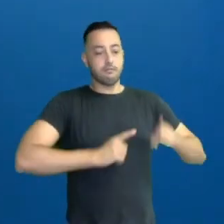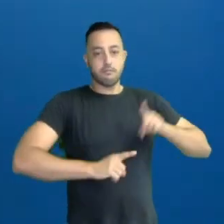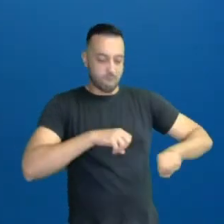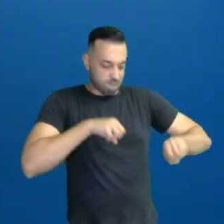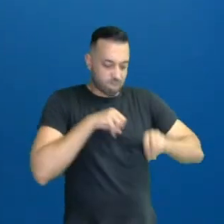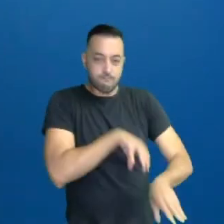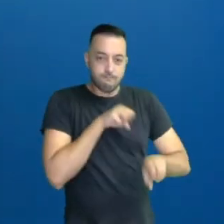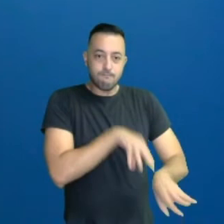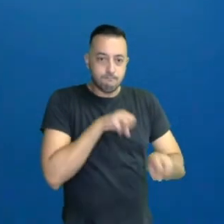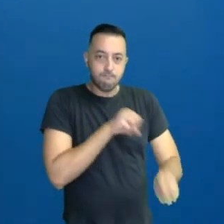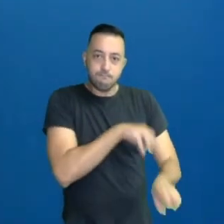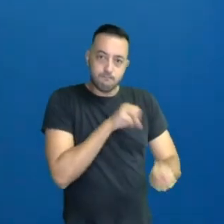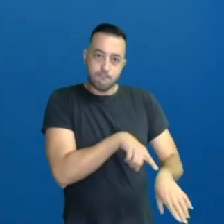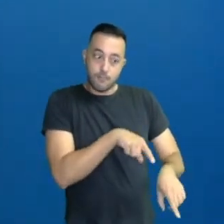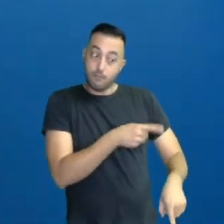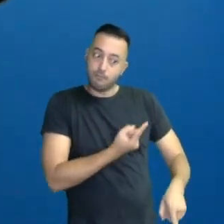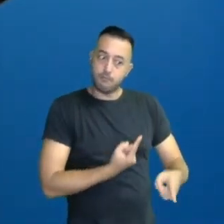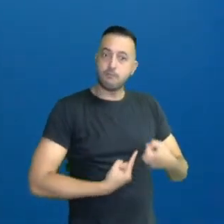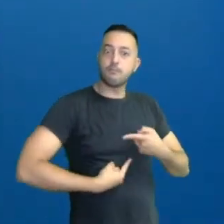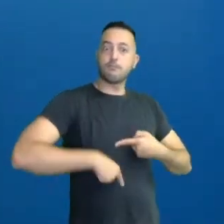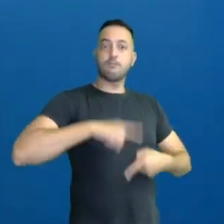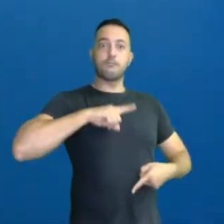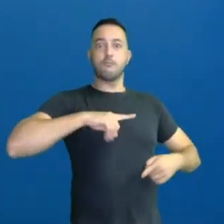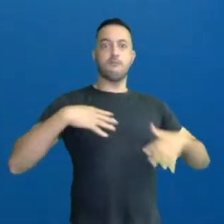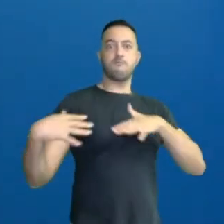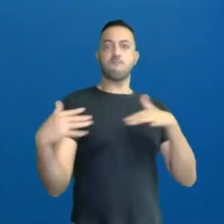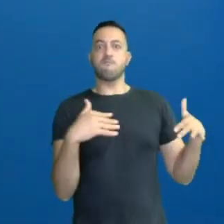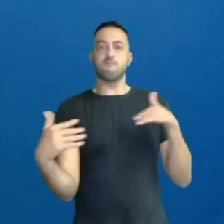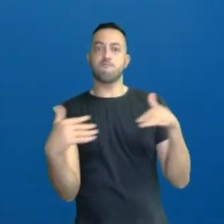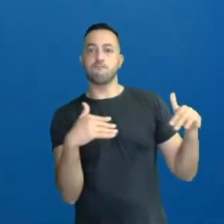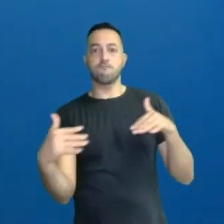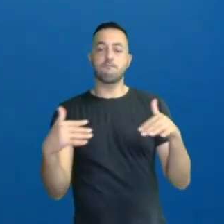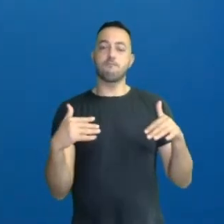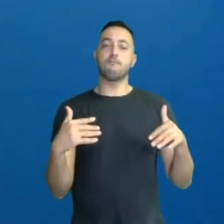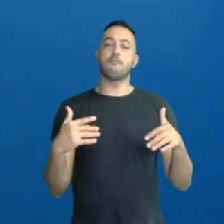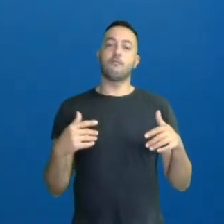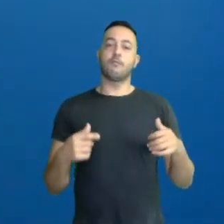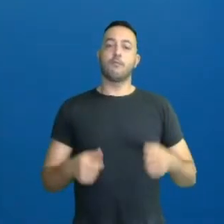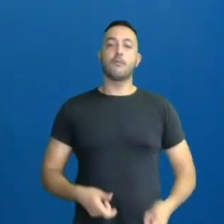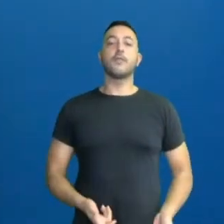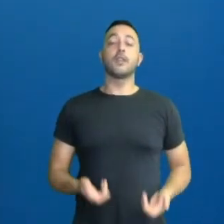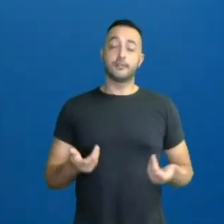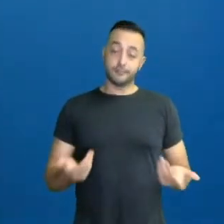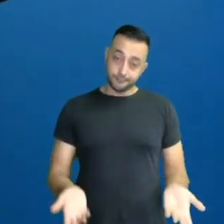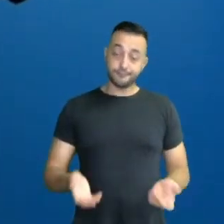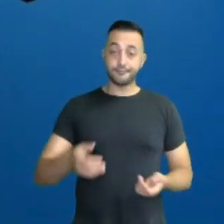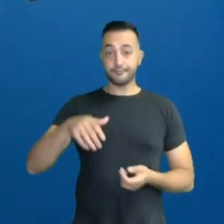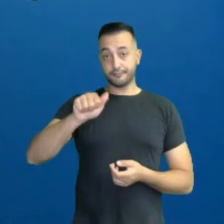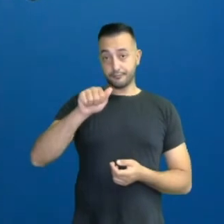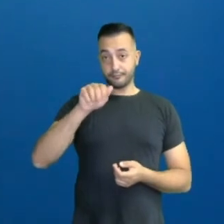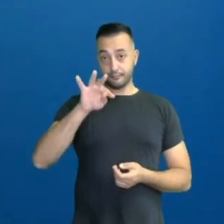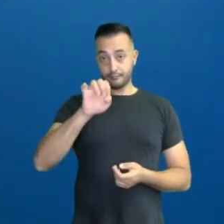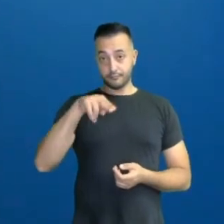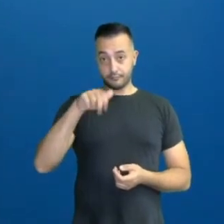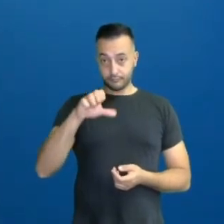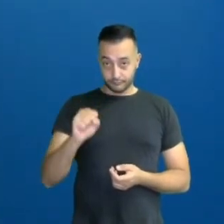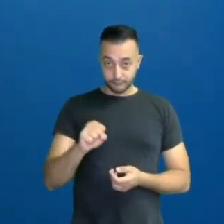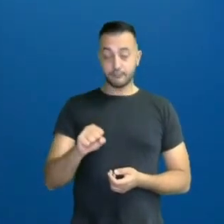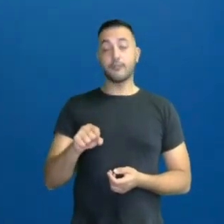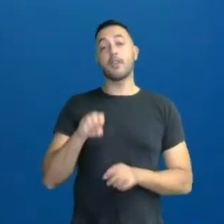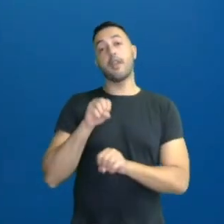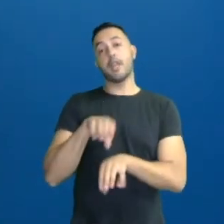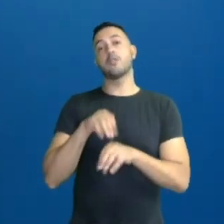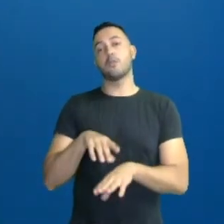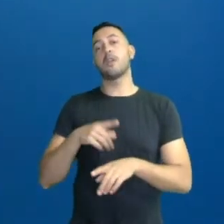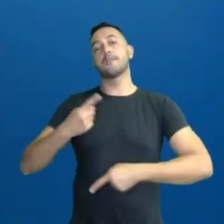a educação dessa criança, tornando-a uma guerreira. Em Atenas, por sua vez, era uma educação mais